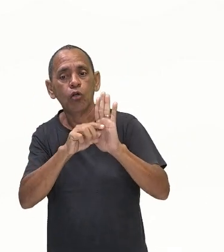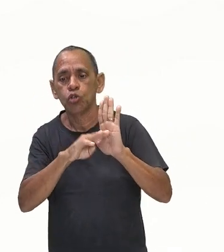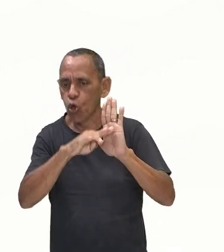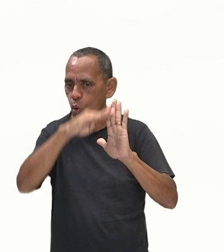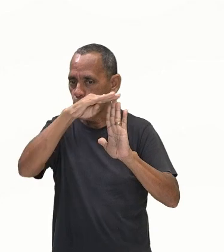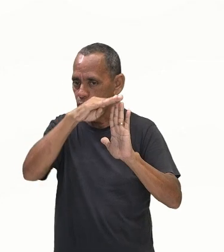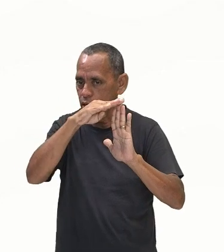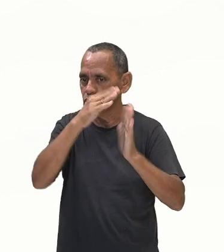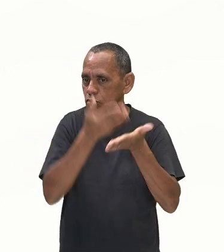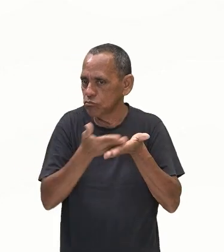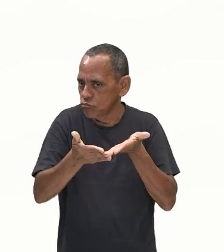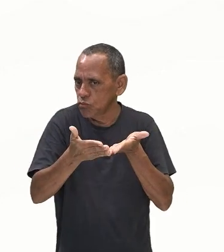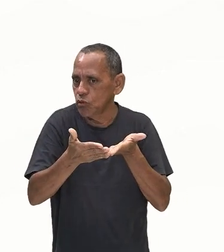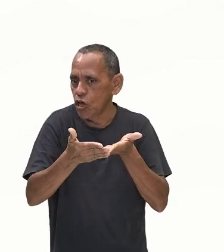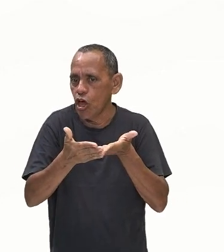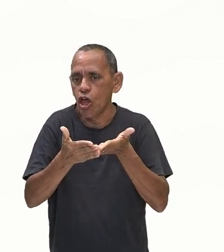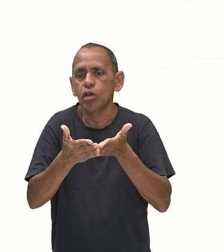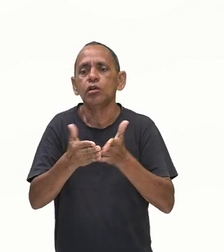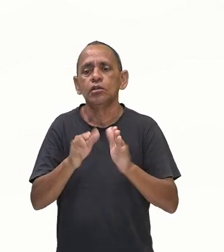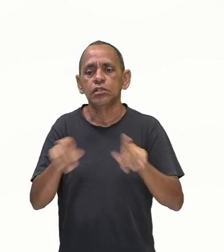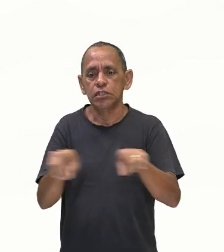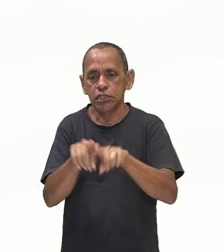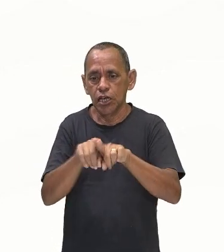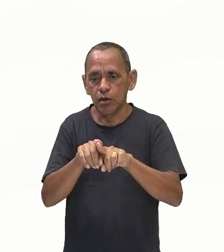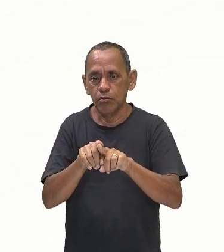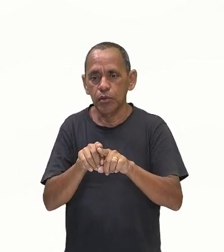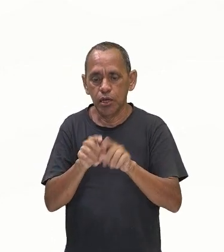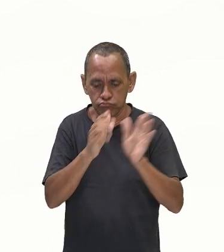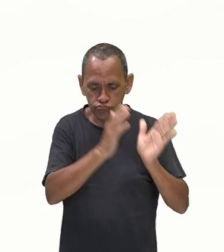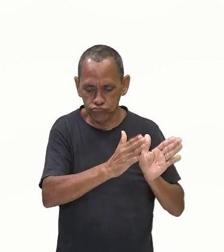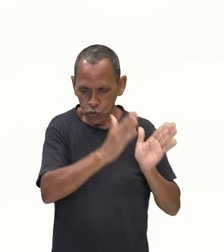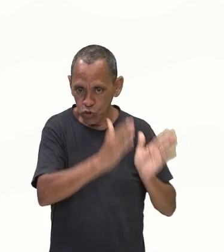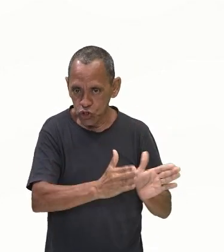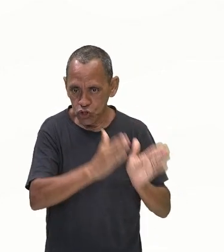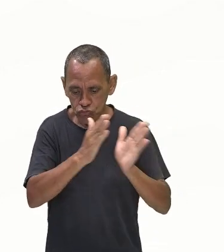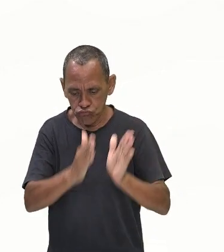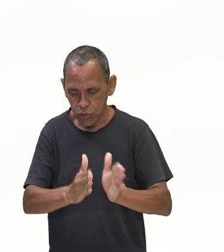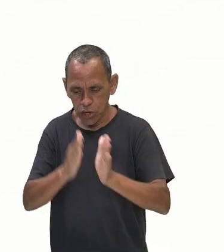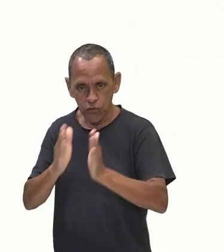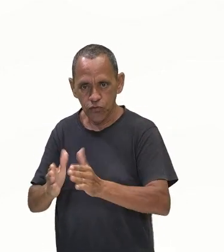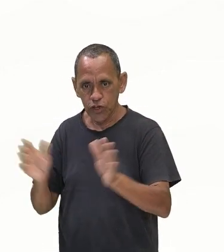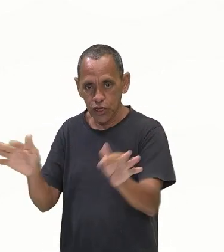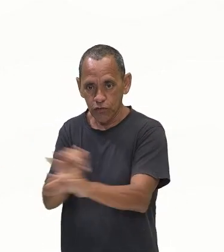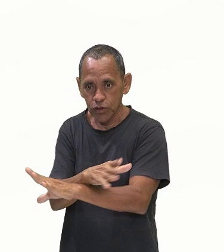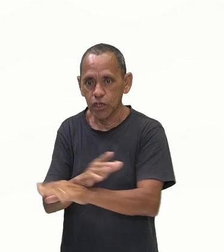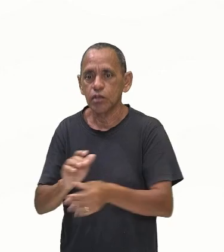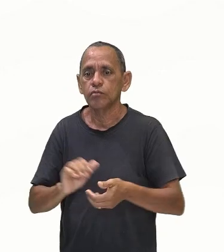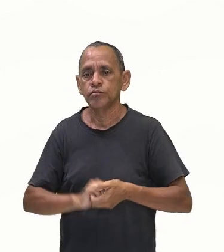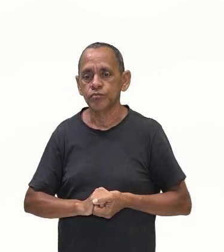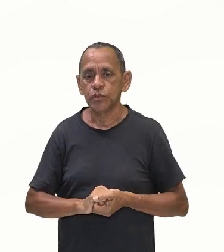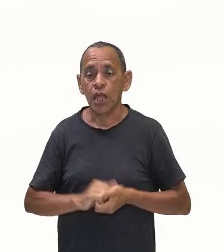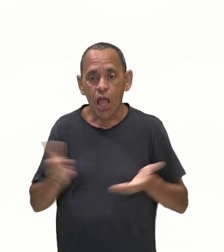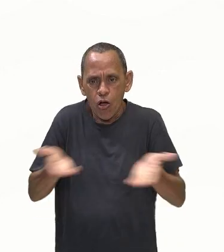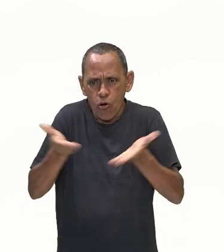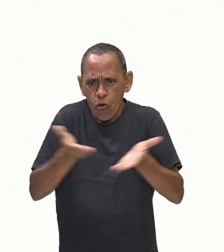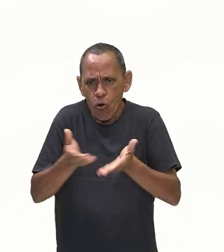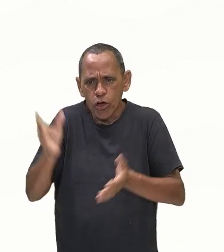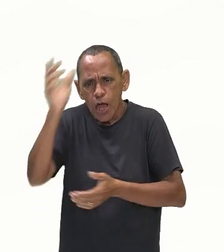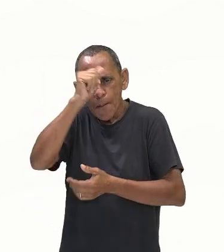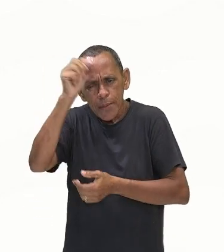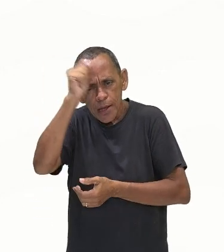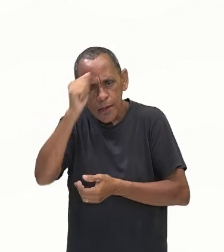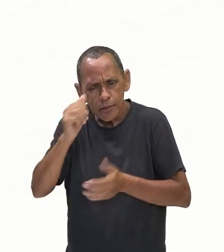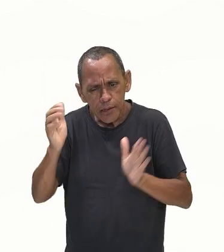Então agora eu quero que vocês aprendam comigo algumas situações a respeito de como montar